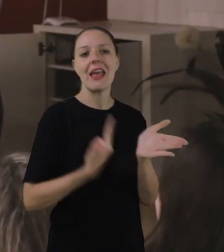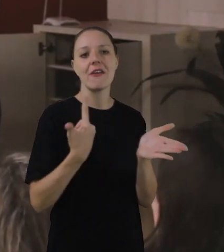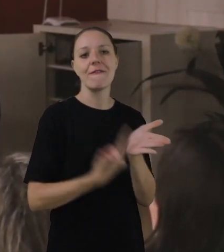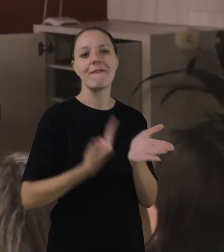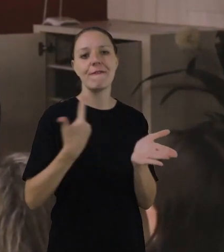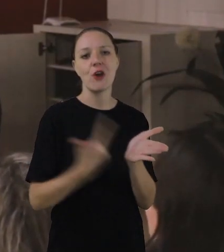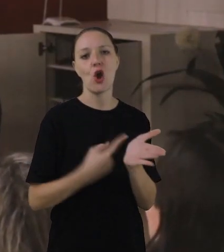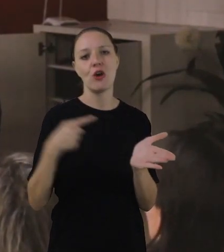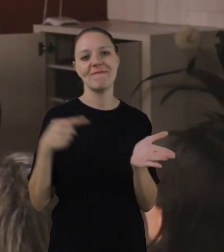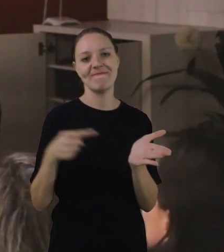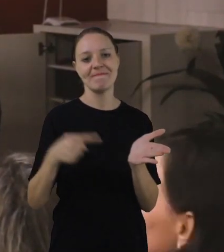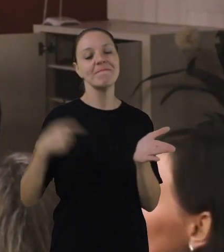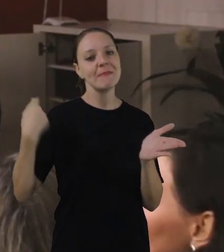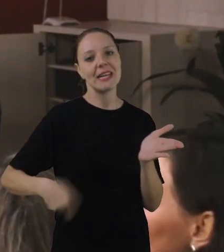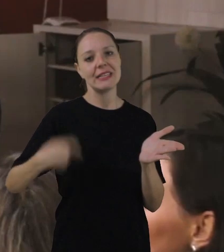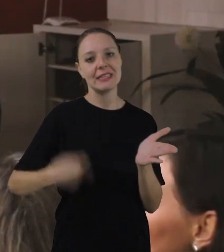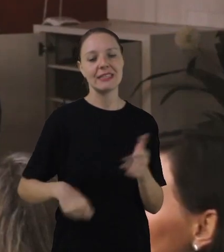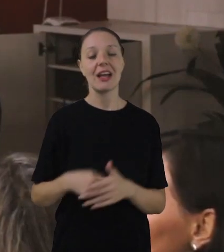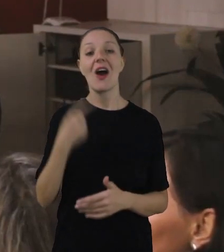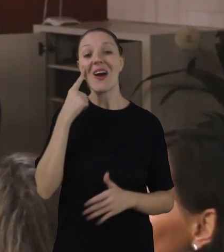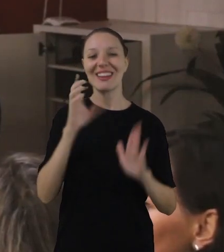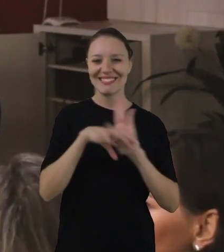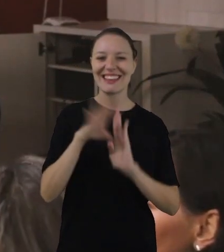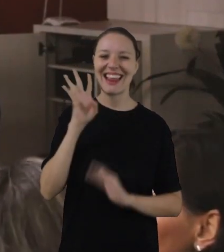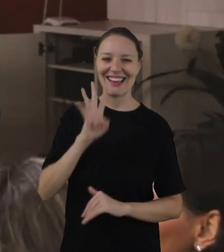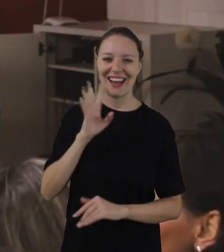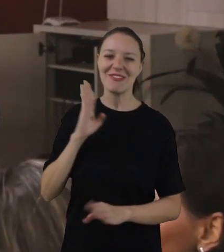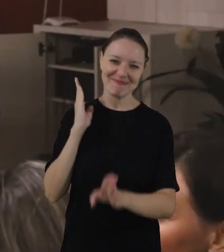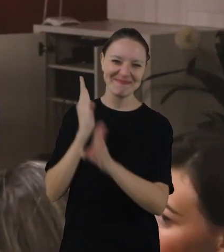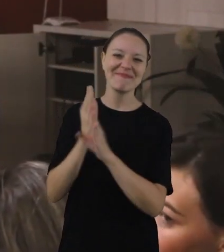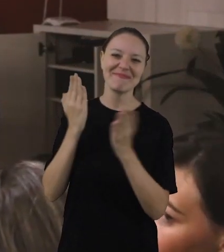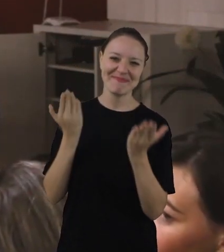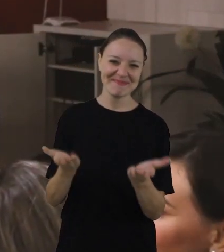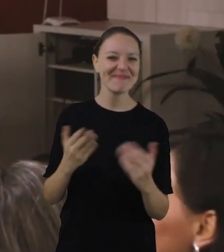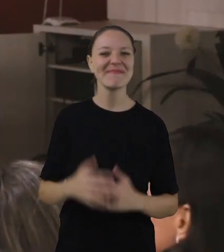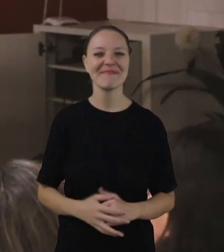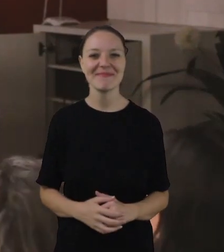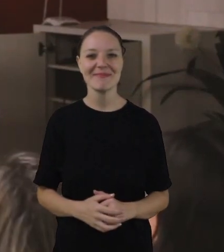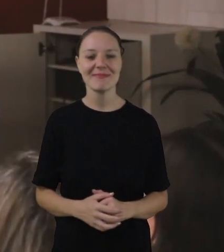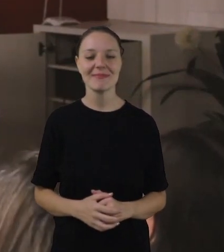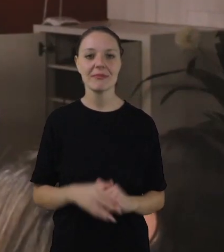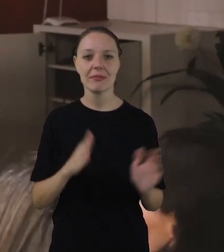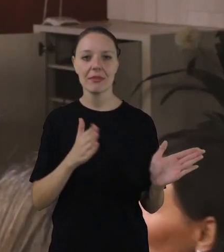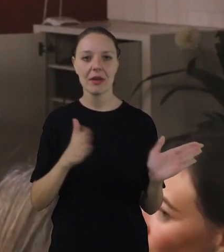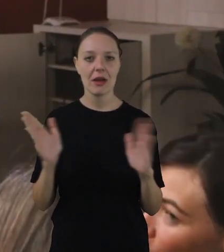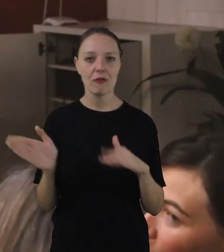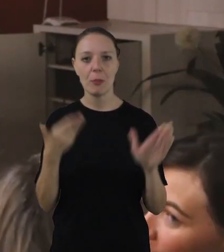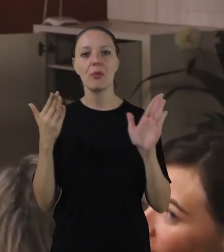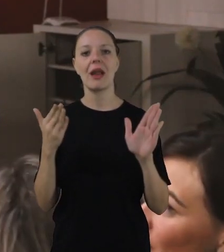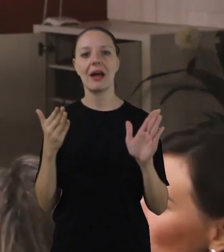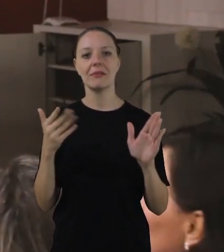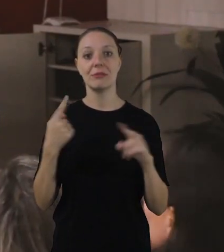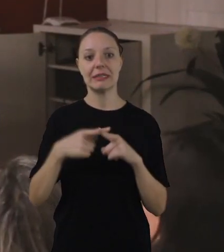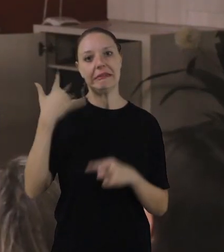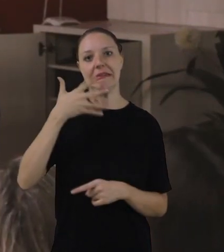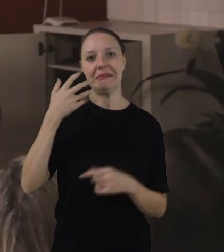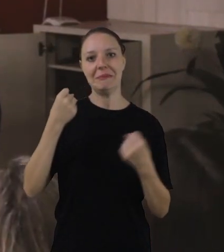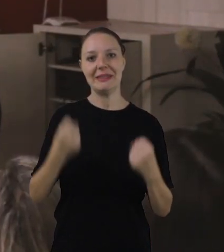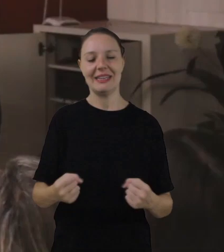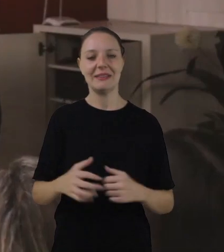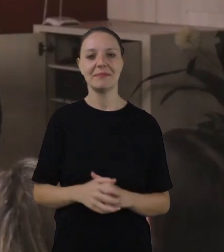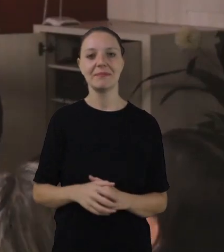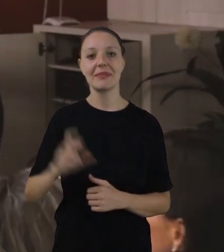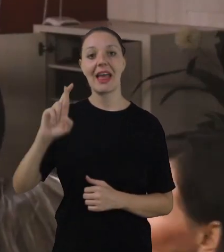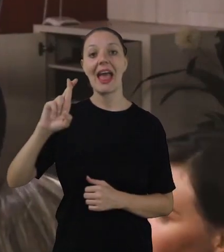só que conceito bacana que eu achei também. Eu vou pular uma parte aqui, senão eu vou falar demais. Quando chega ali na